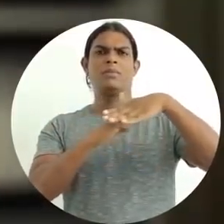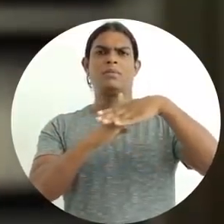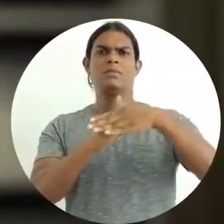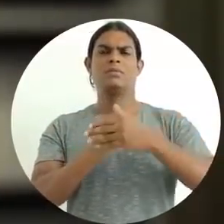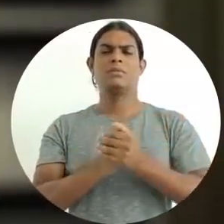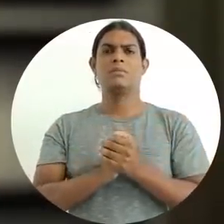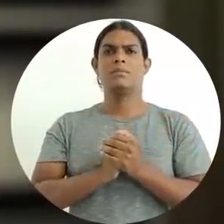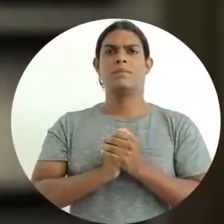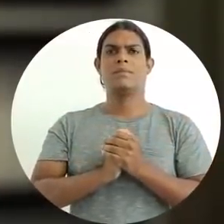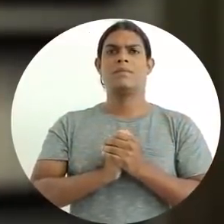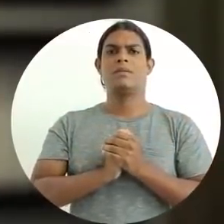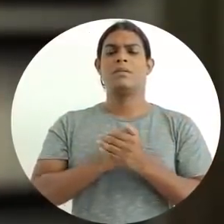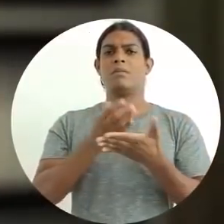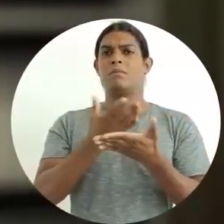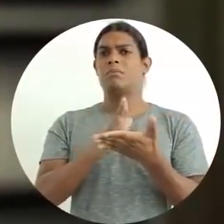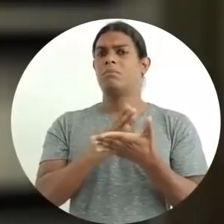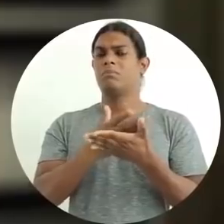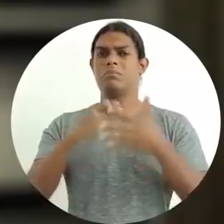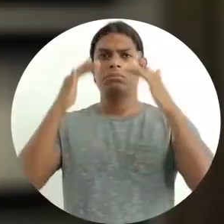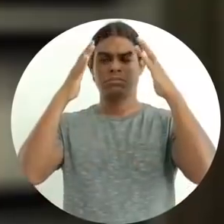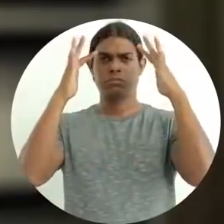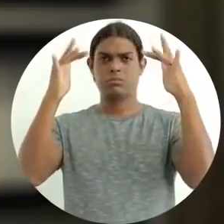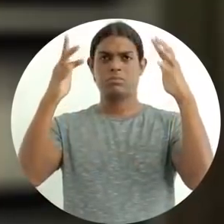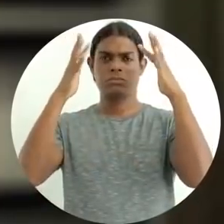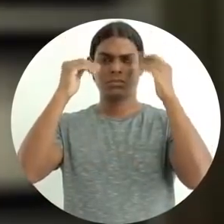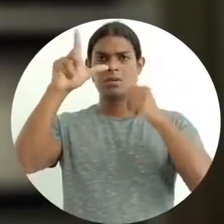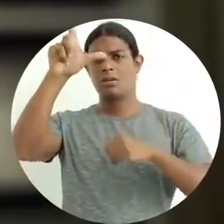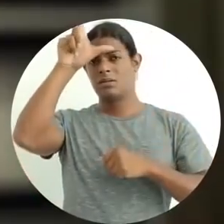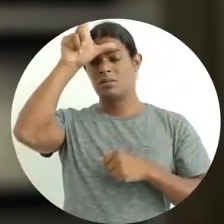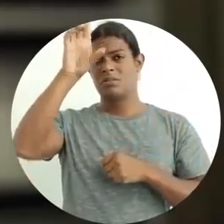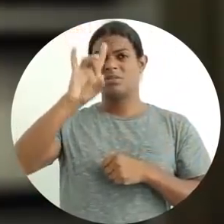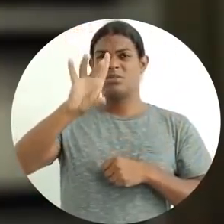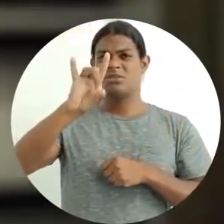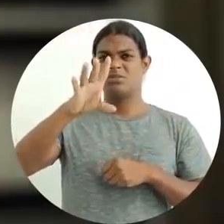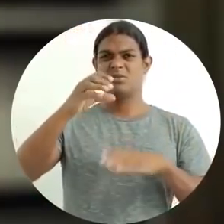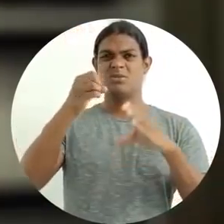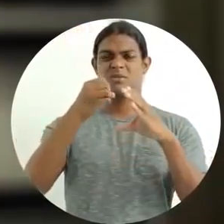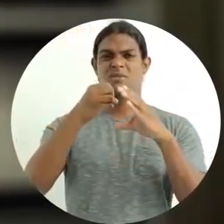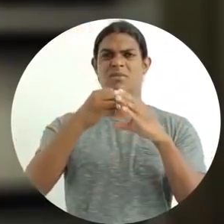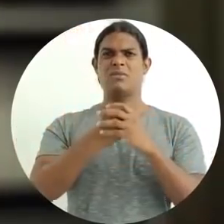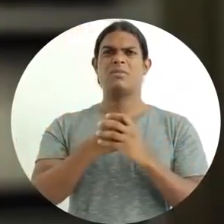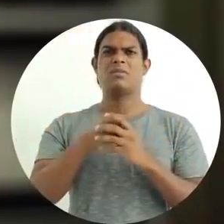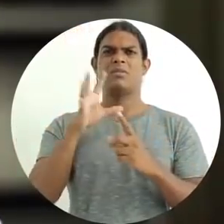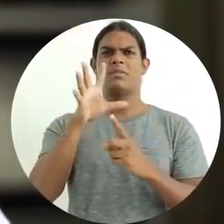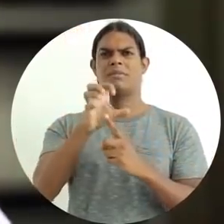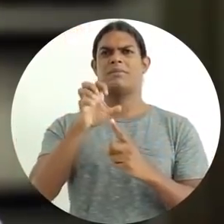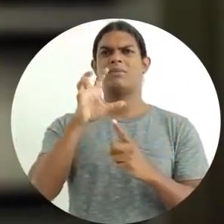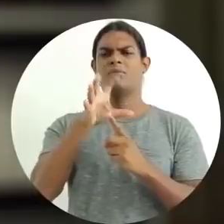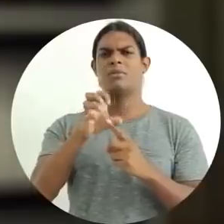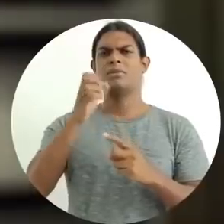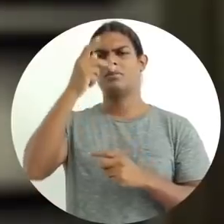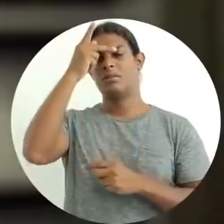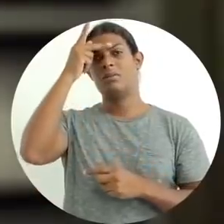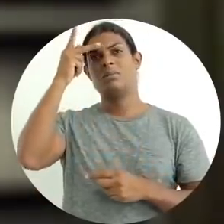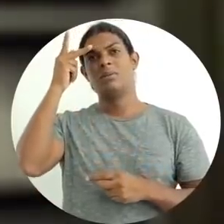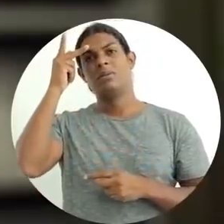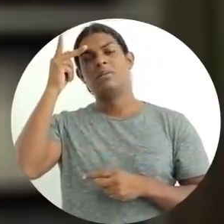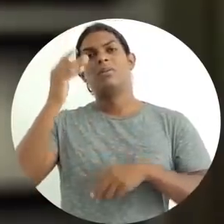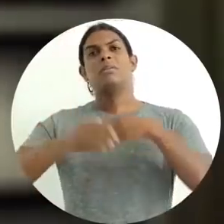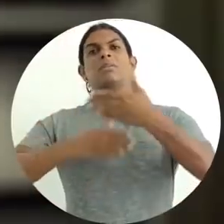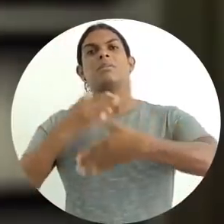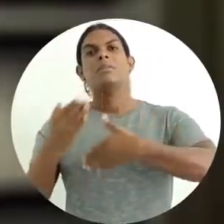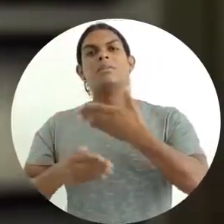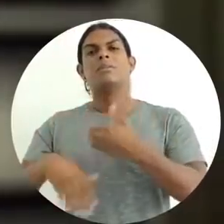Para alguns teóricos, a liderança nada mais é do que a influência interpessoal